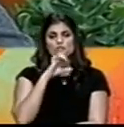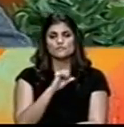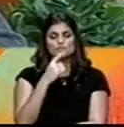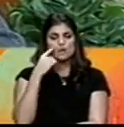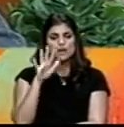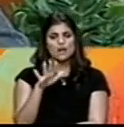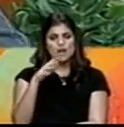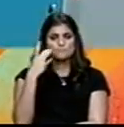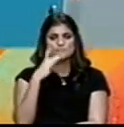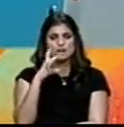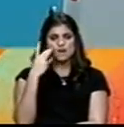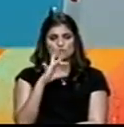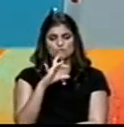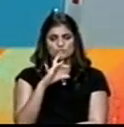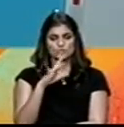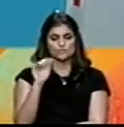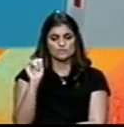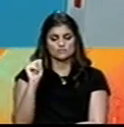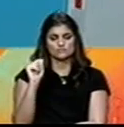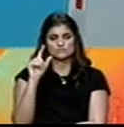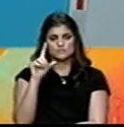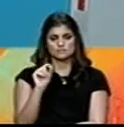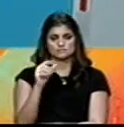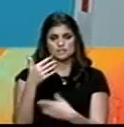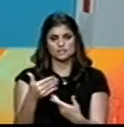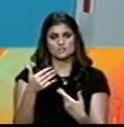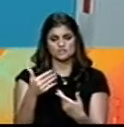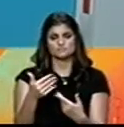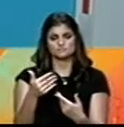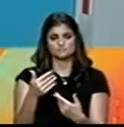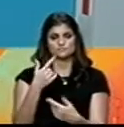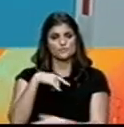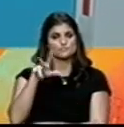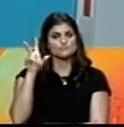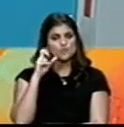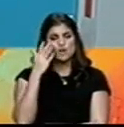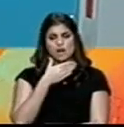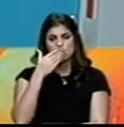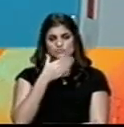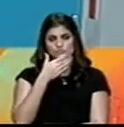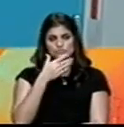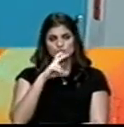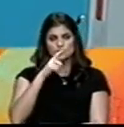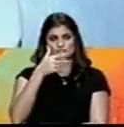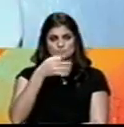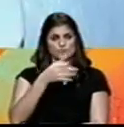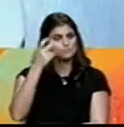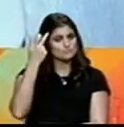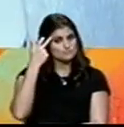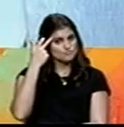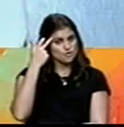em Macau. Sim. E que os netos agora ouvem as aulas que passam na RTP Memória.